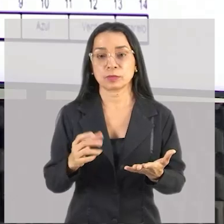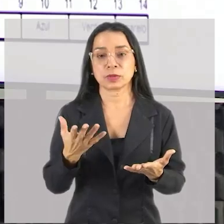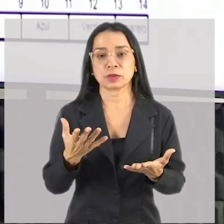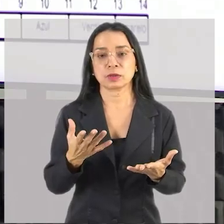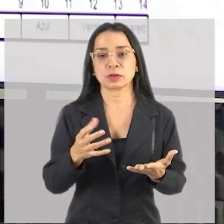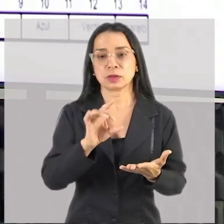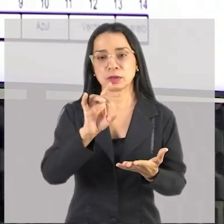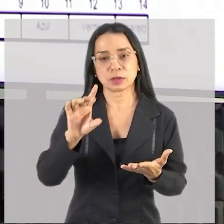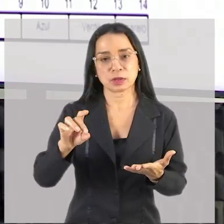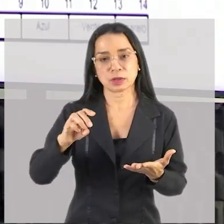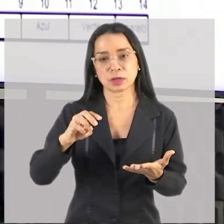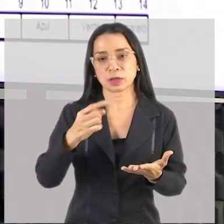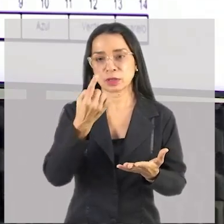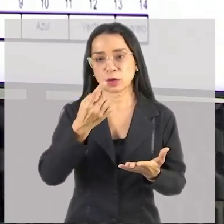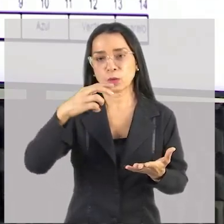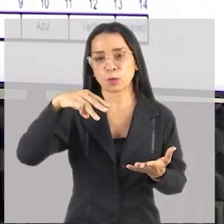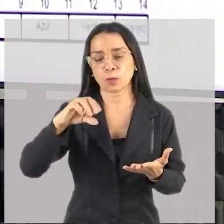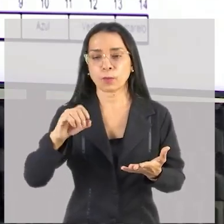36,5 gramas.